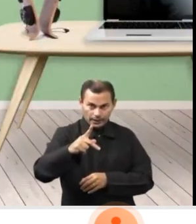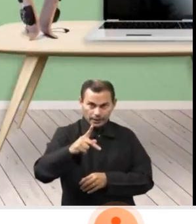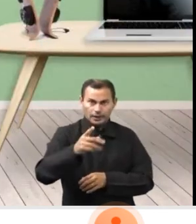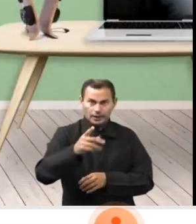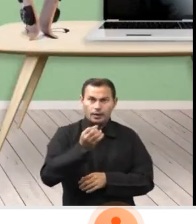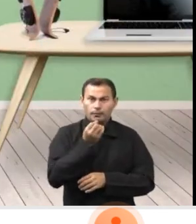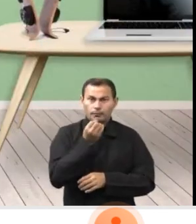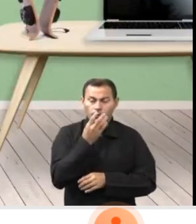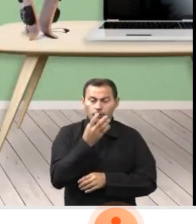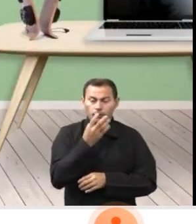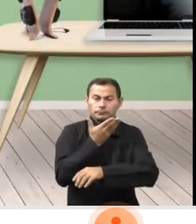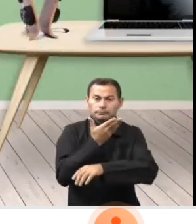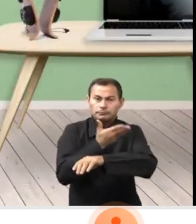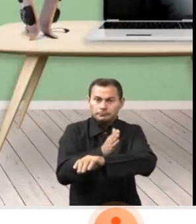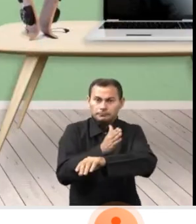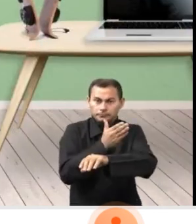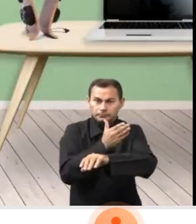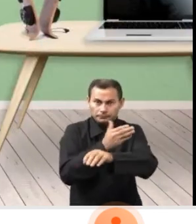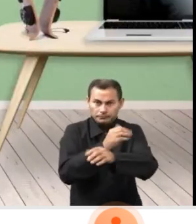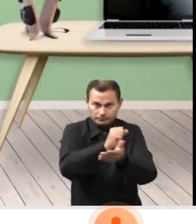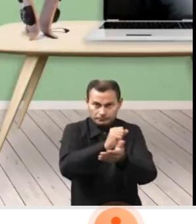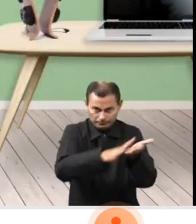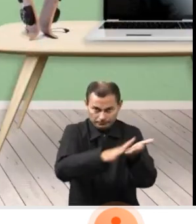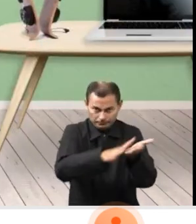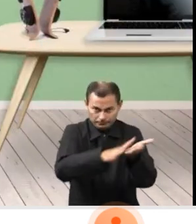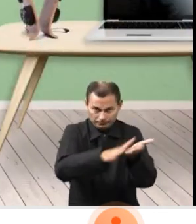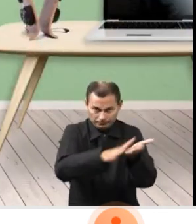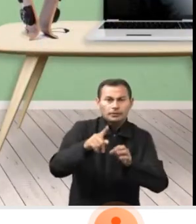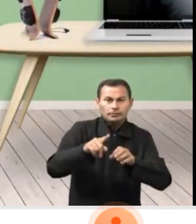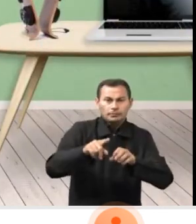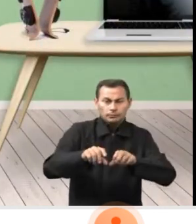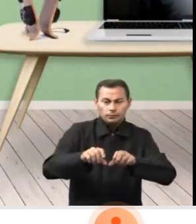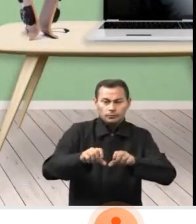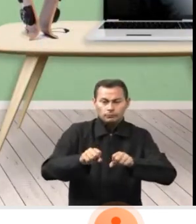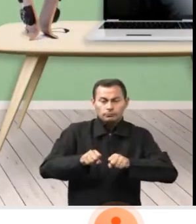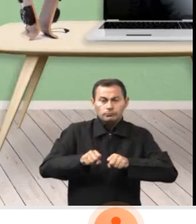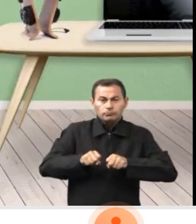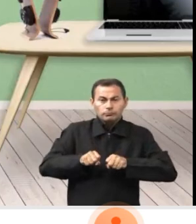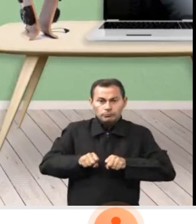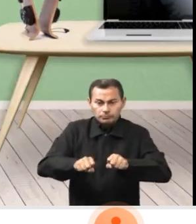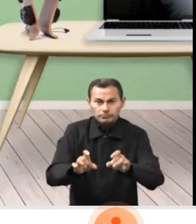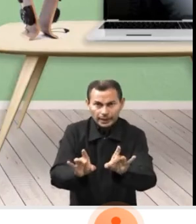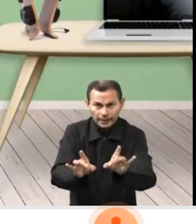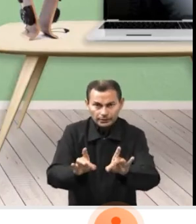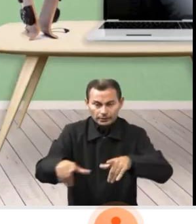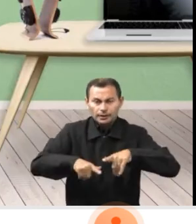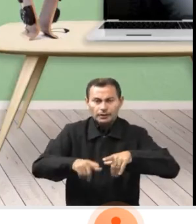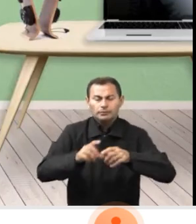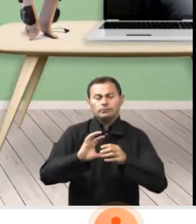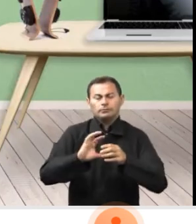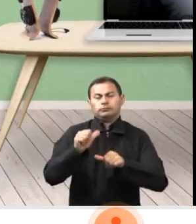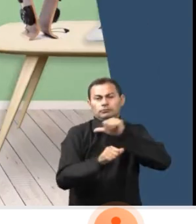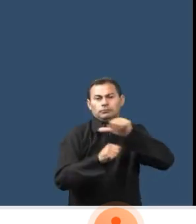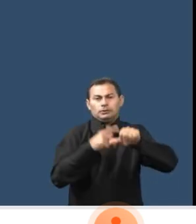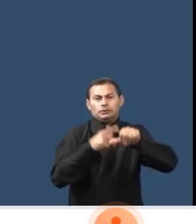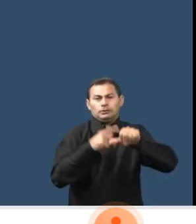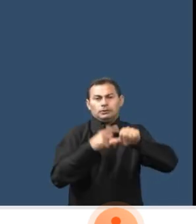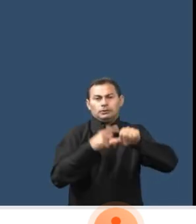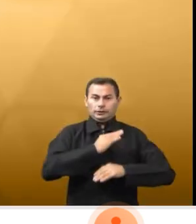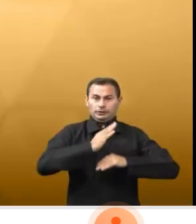de exercícios práticos que preparam para o mercado de trabalho terão efeito na sua carreira. Ou